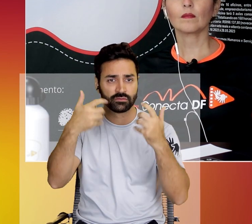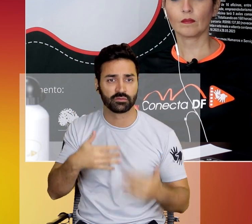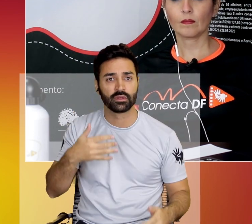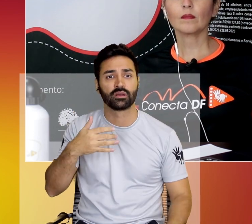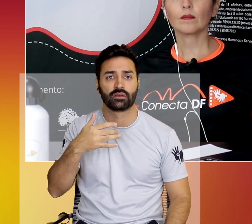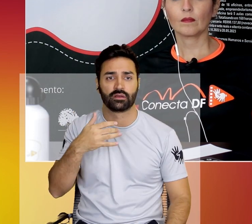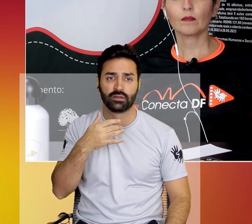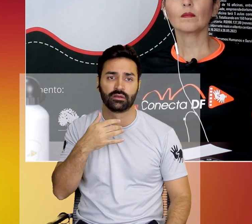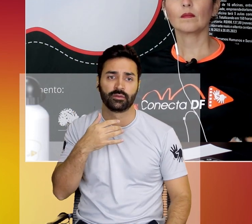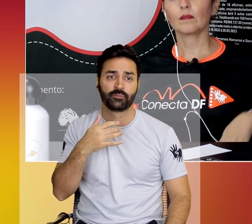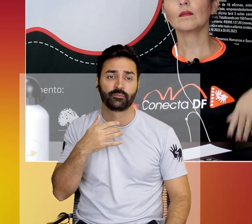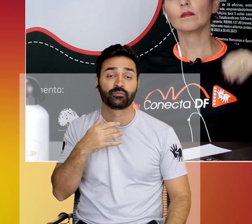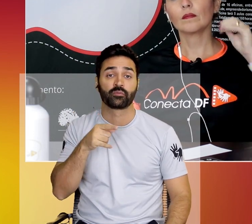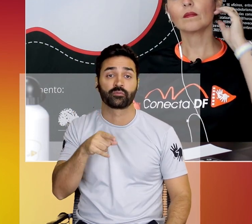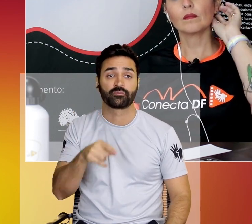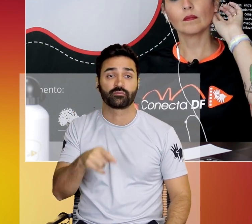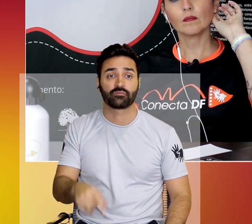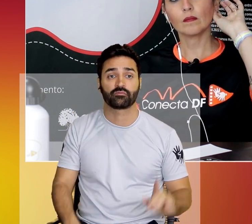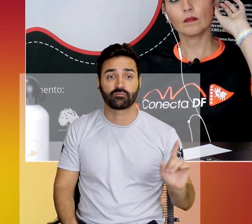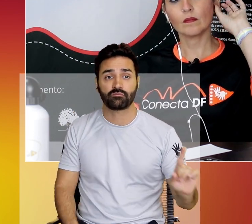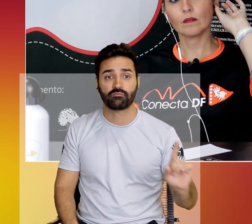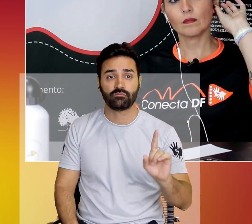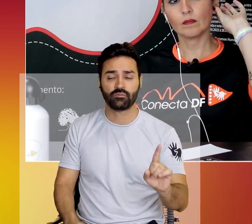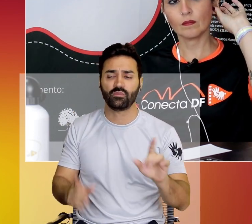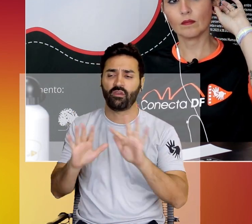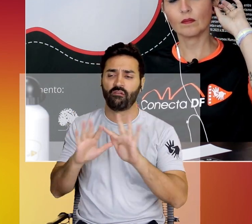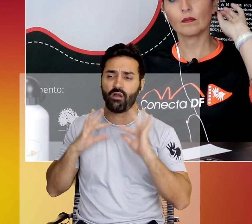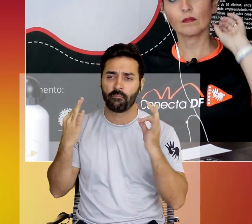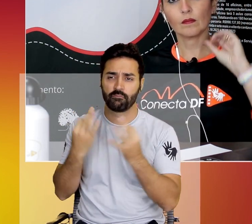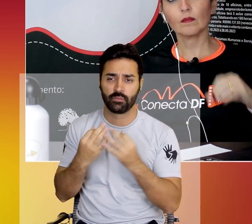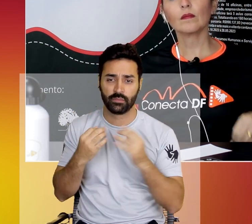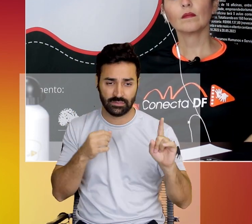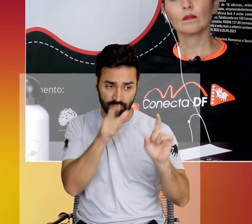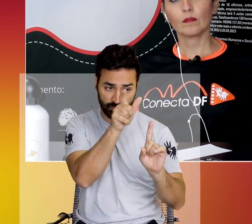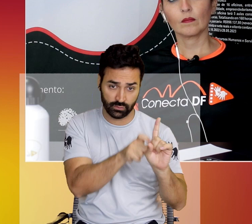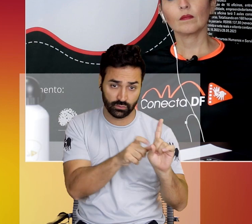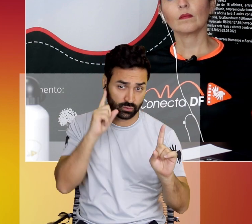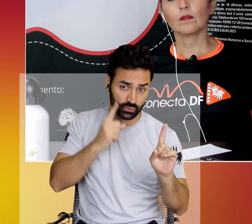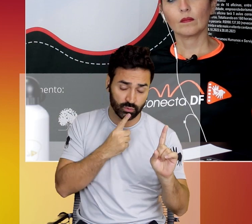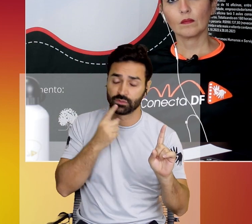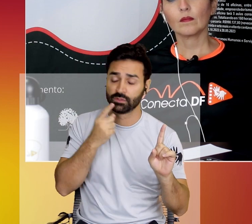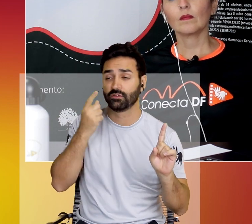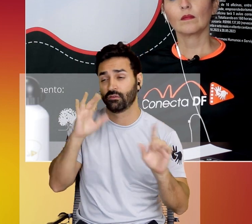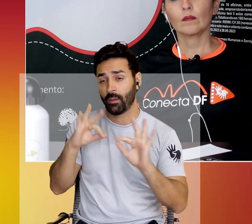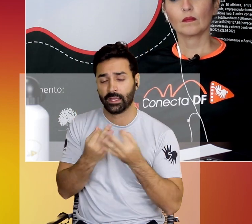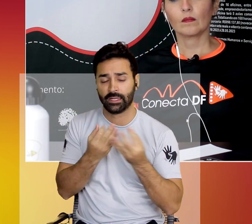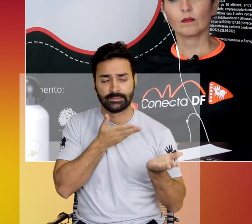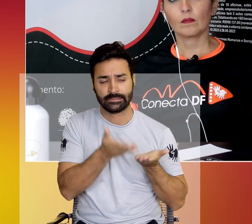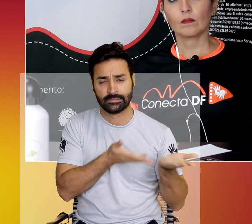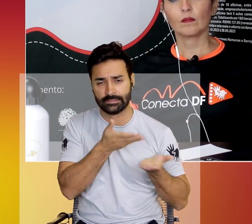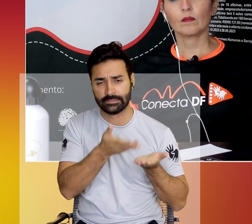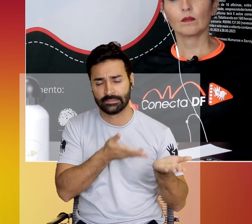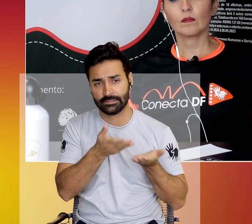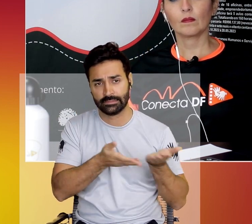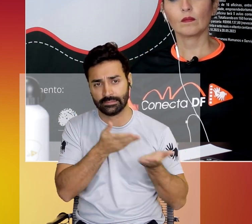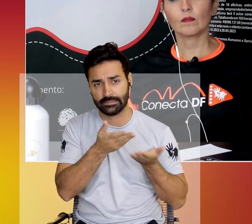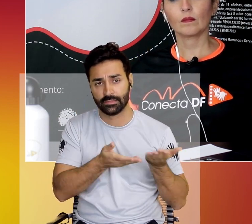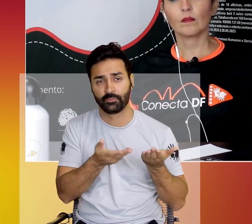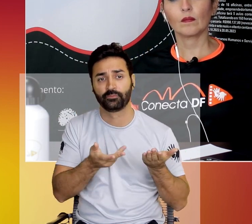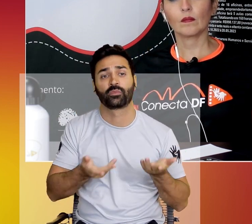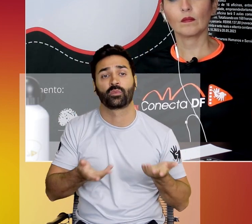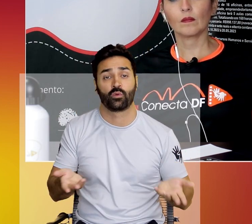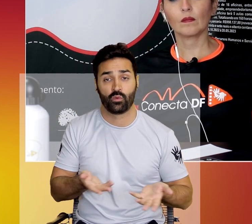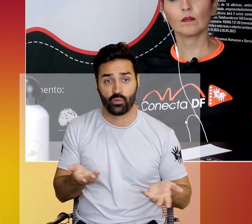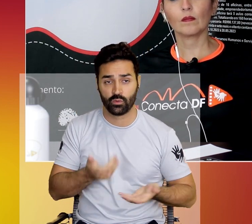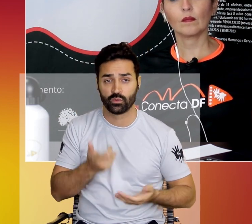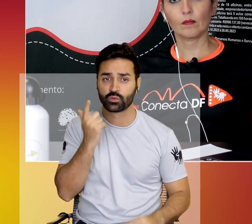né, que a família fez de tudo para tratar a criança, e nesse decorrer, hoje ela ouve